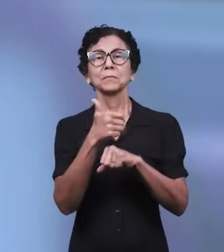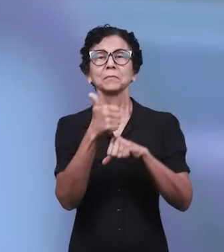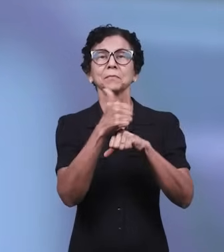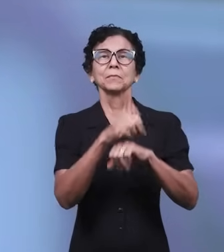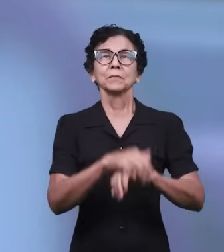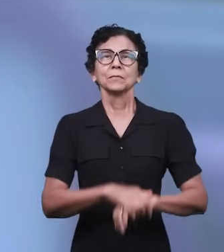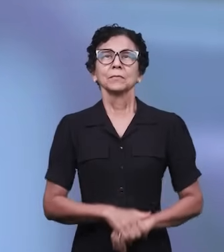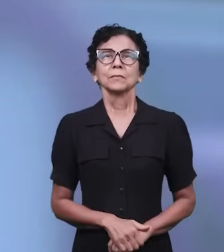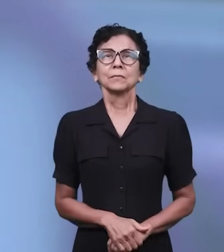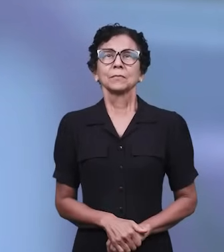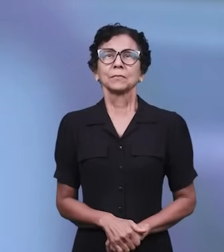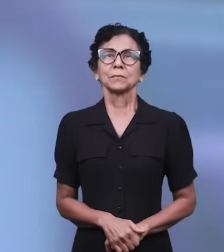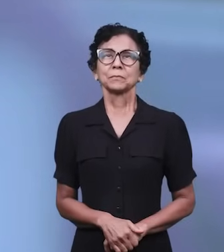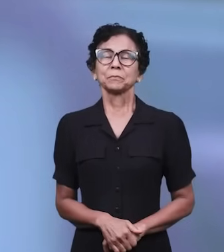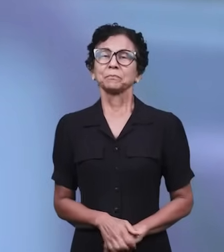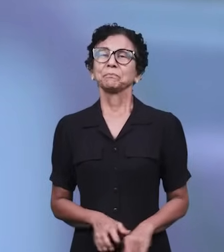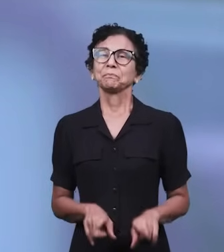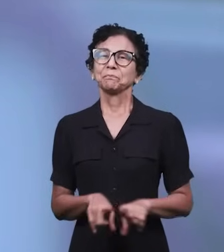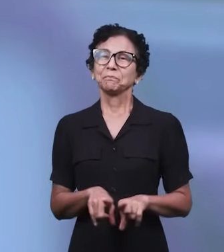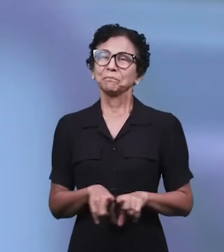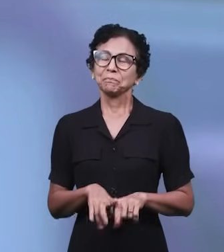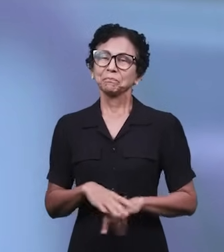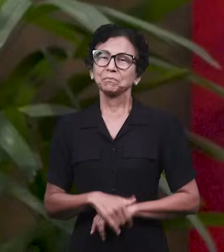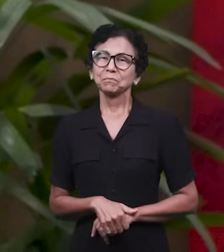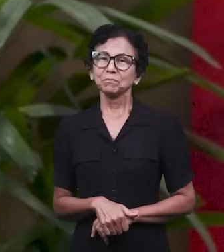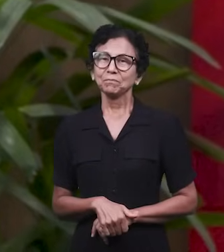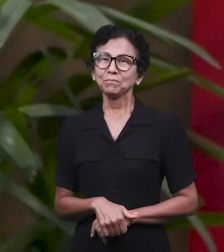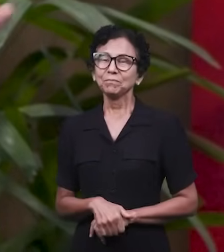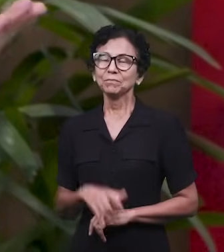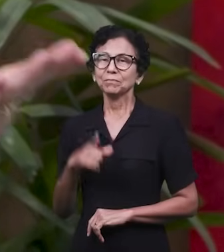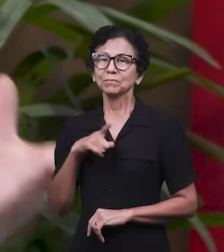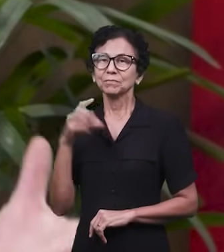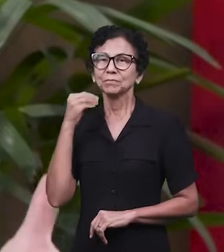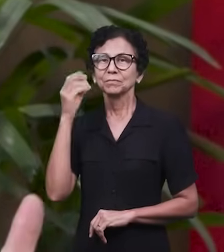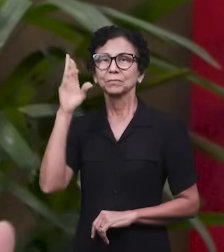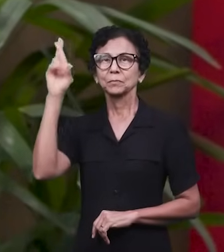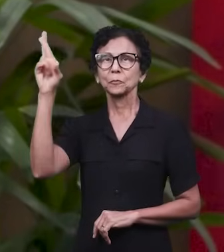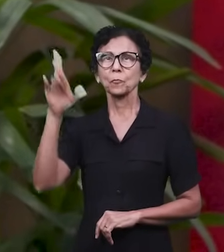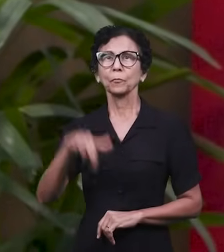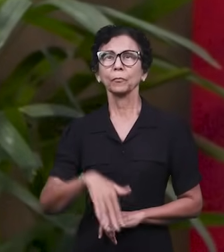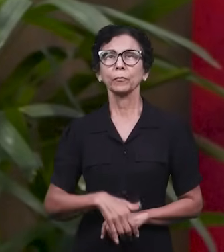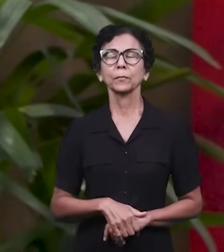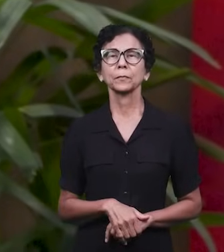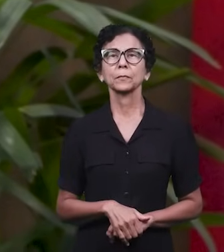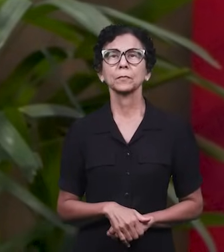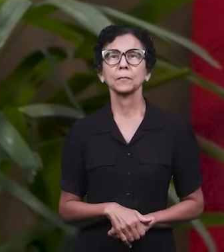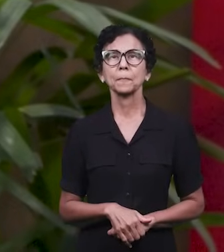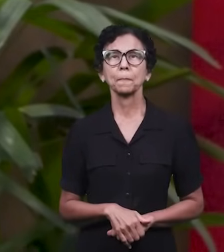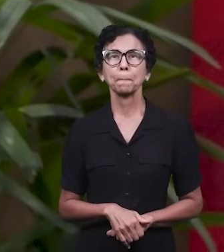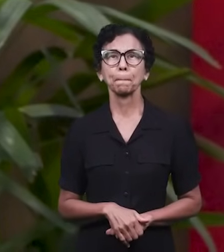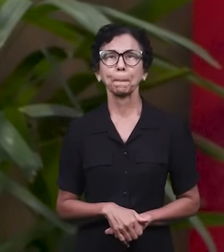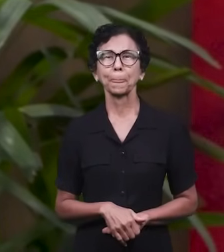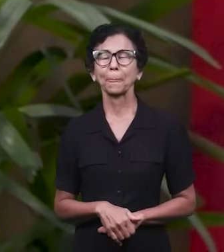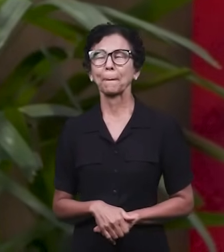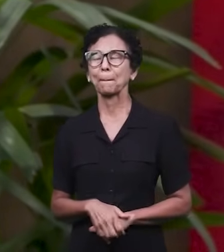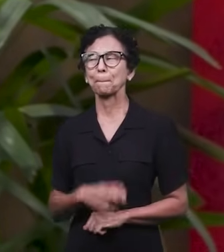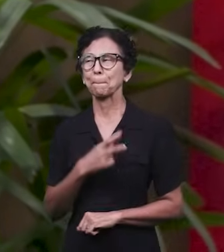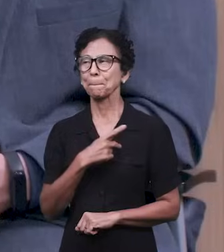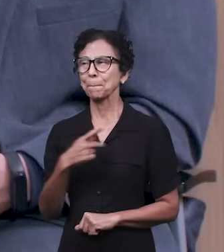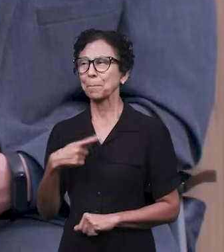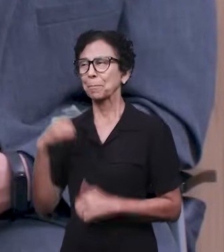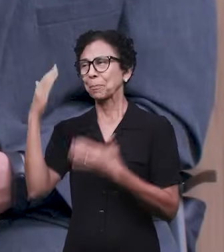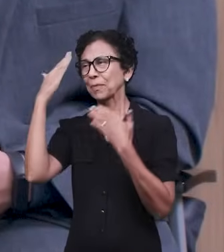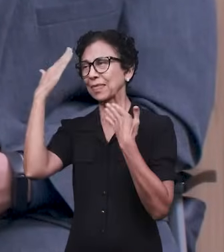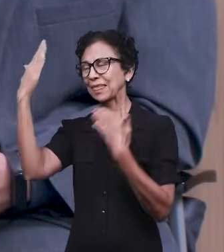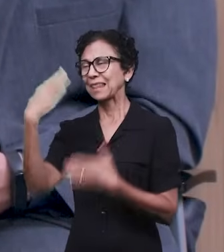de buscar uma experiência com o Senhor. Querido pastor Helber, muito obrigada pela participação, pelas